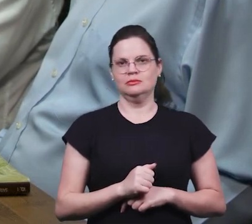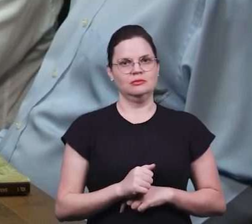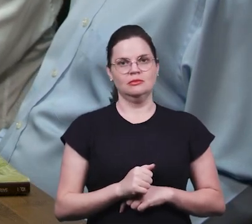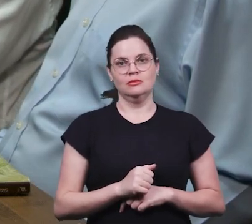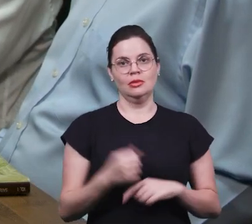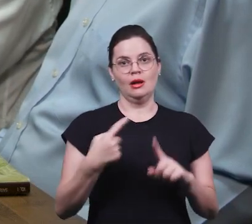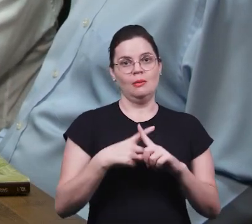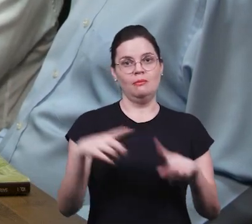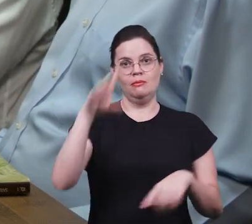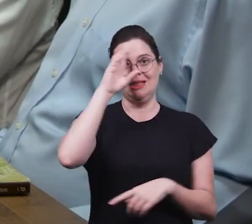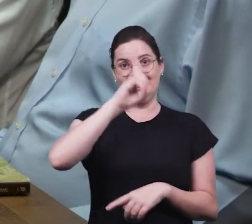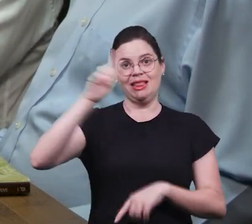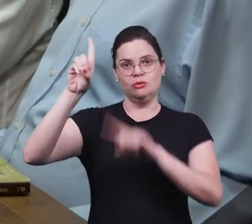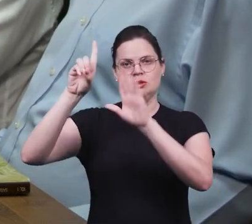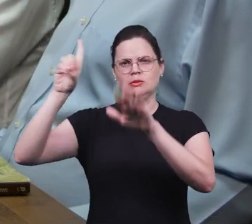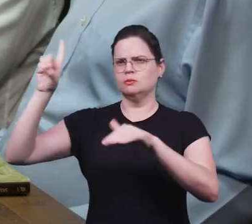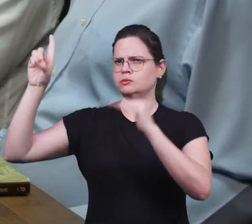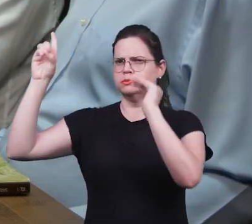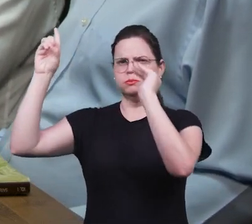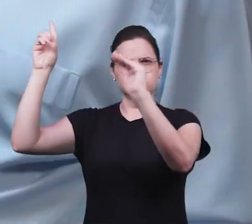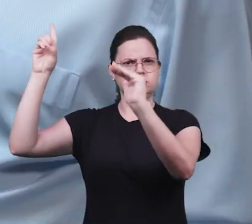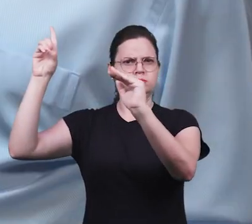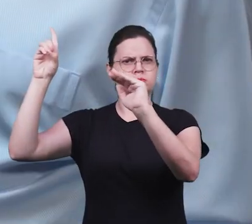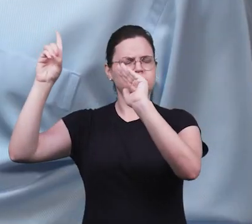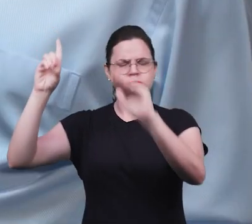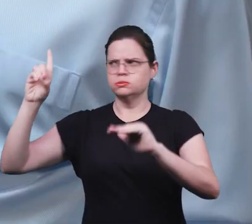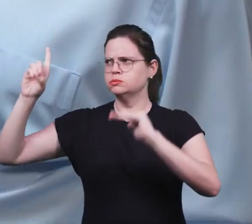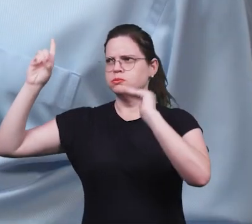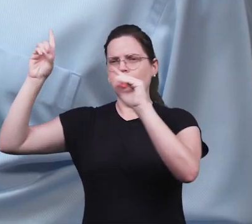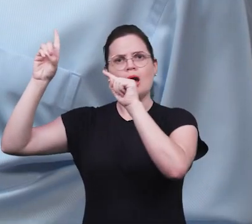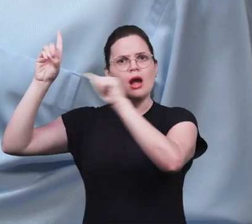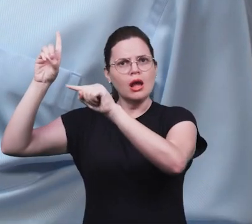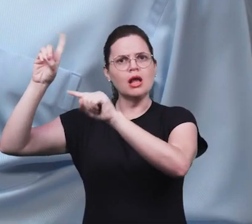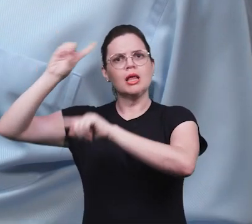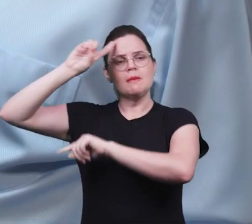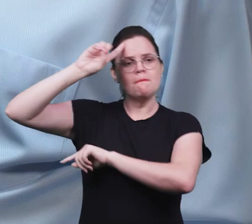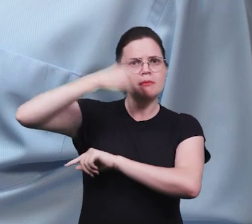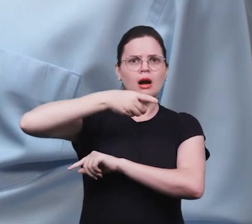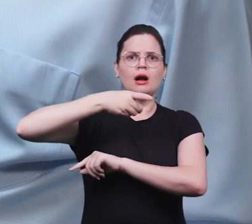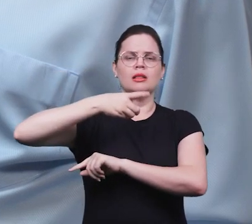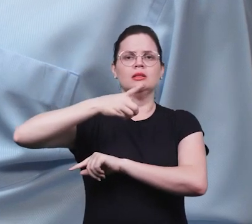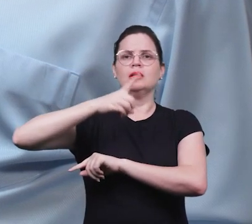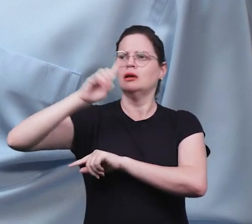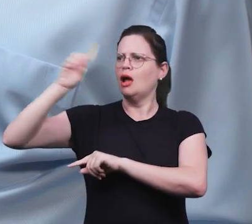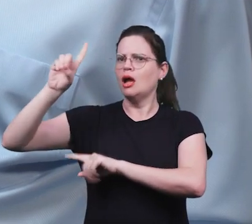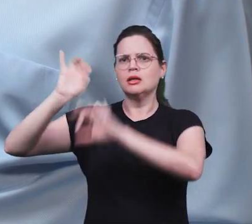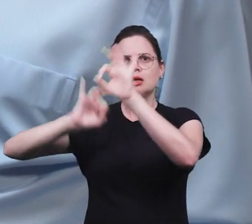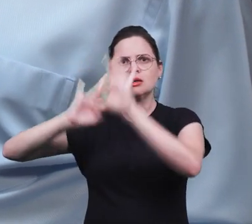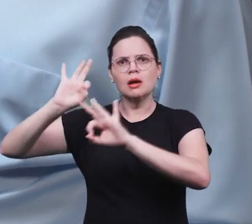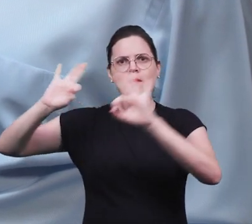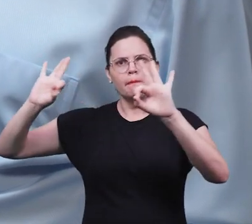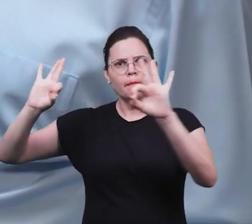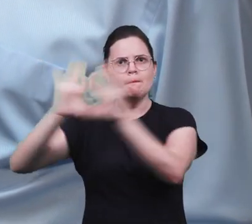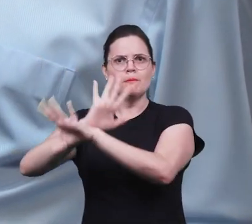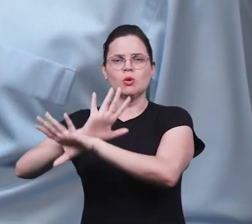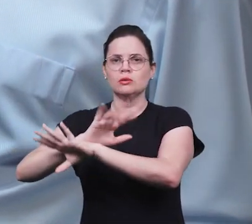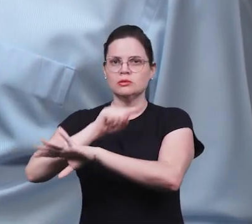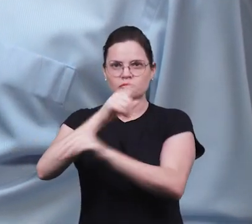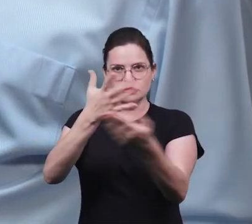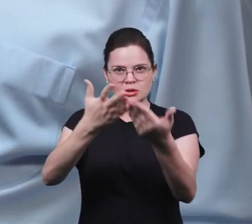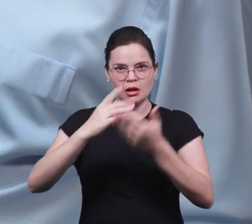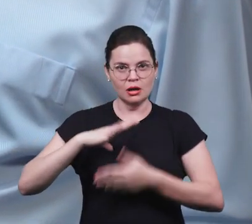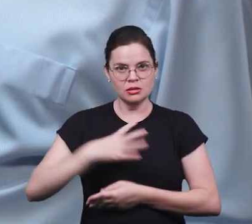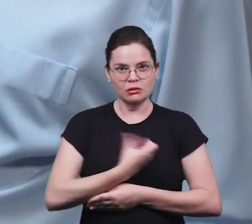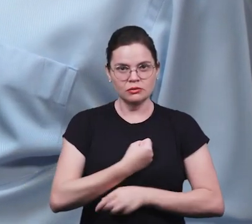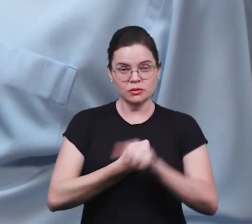é Senhor dos senhores. É o que ele estabeleceu. É o que ele quer. Você quer